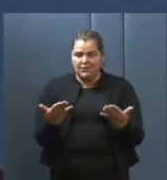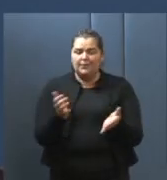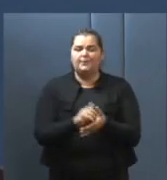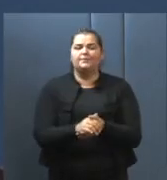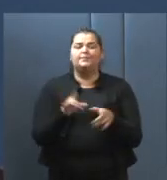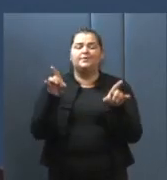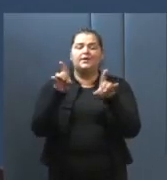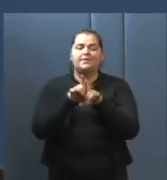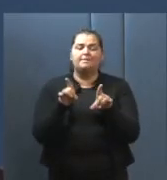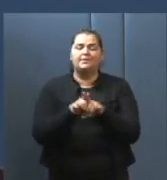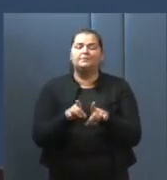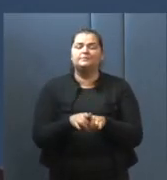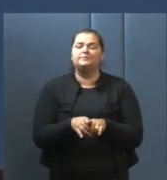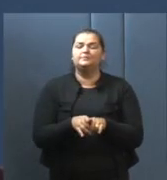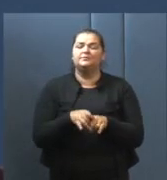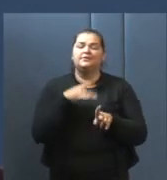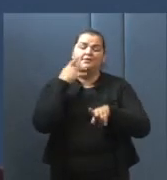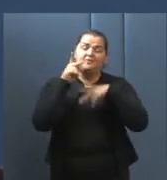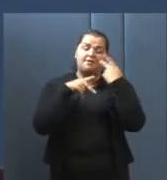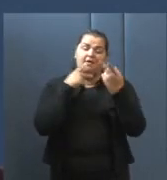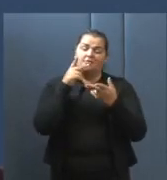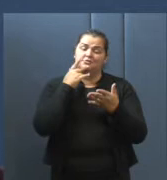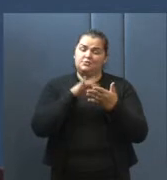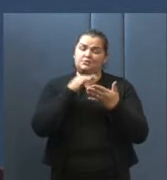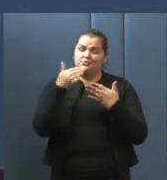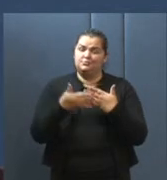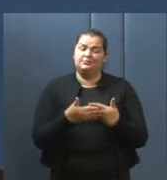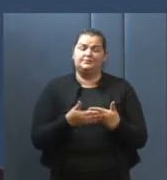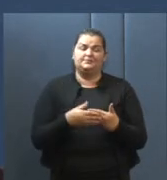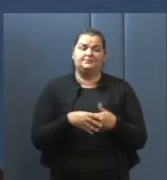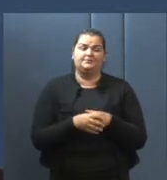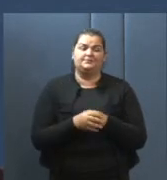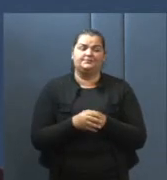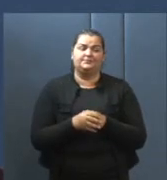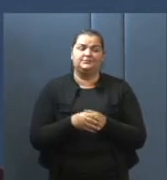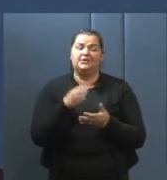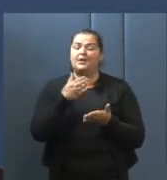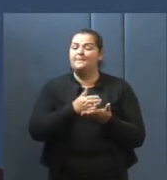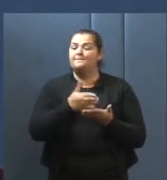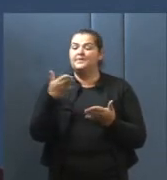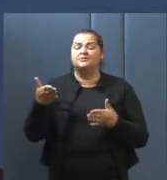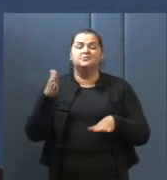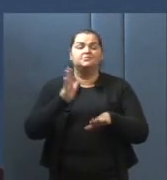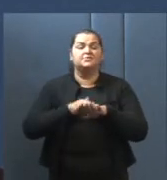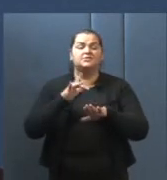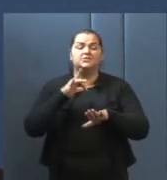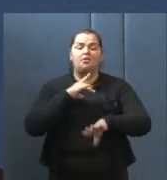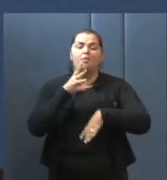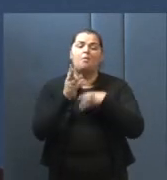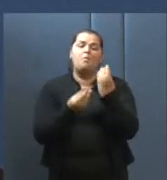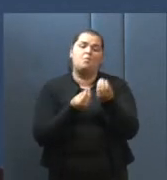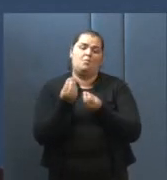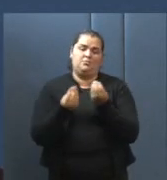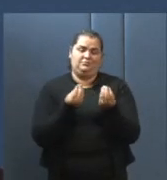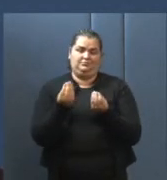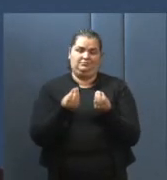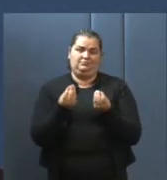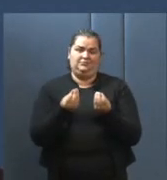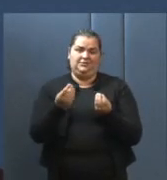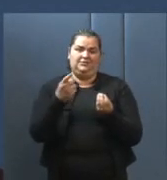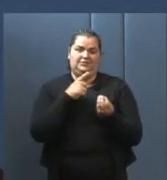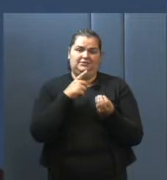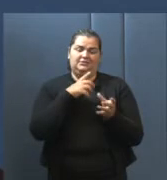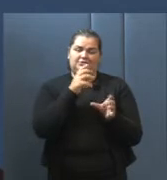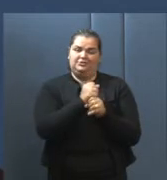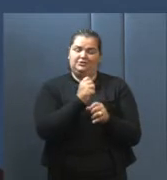Basicamente, a gente vai falar aqui sobre a parte mais procedimental do que é a gestão